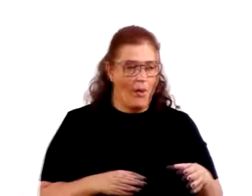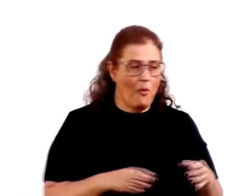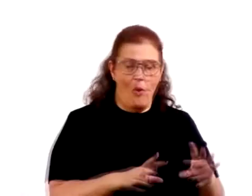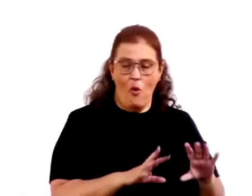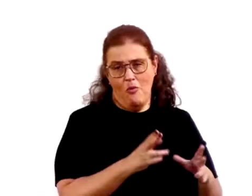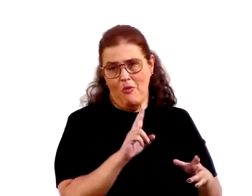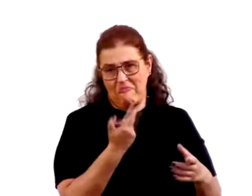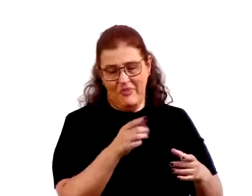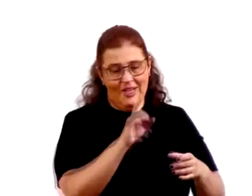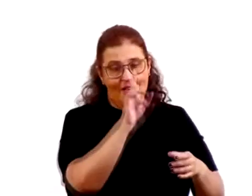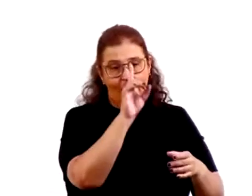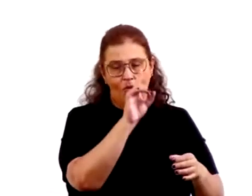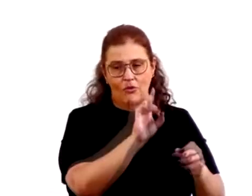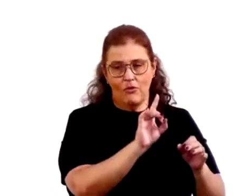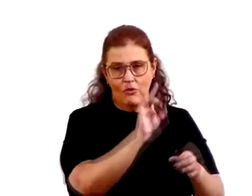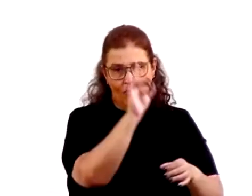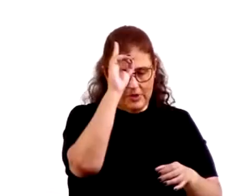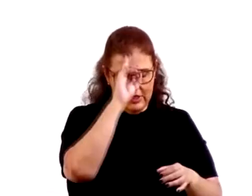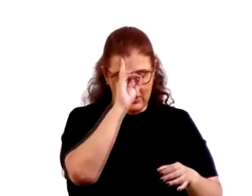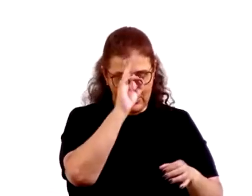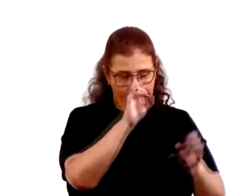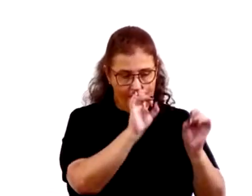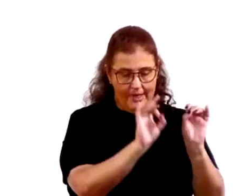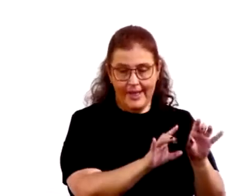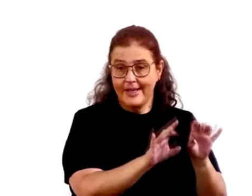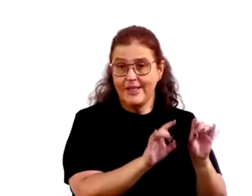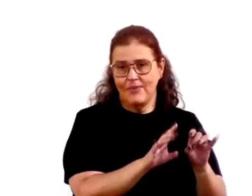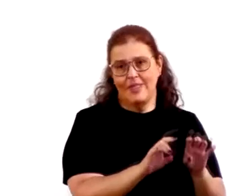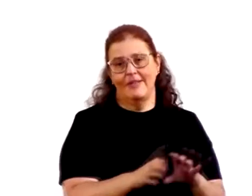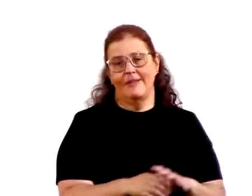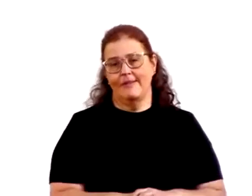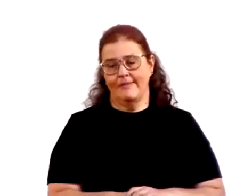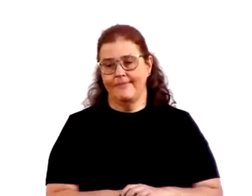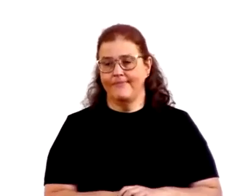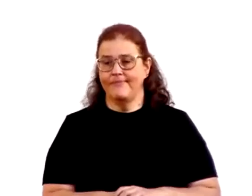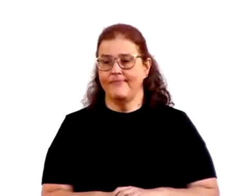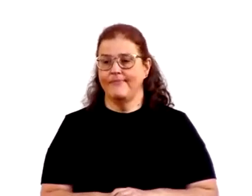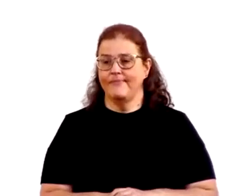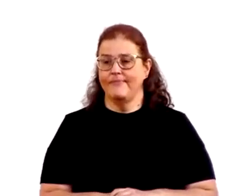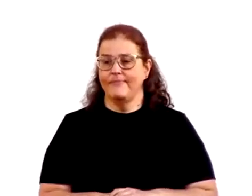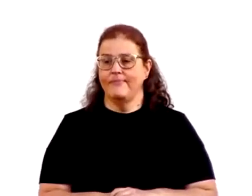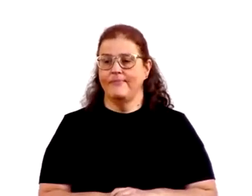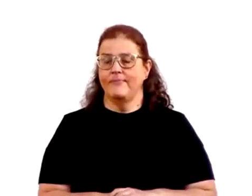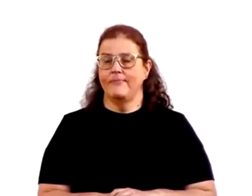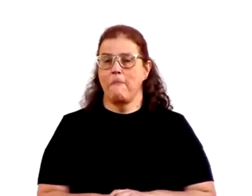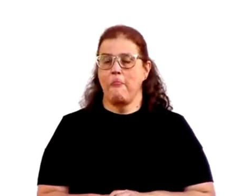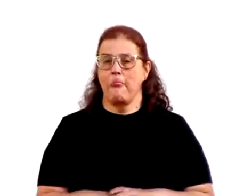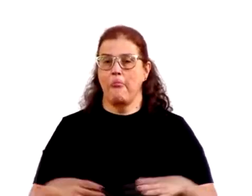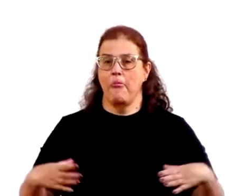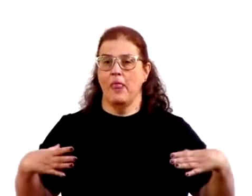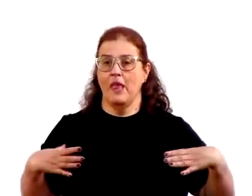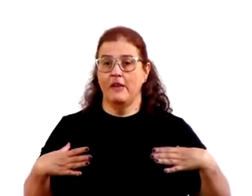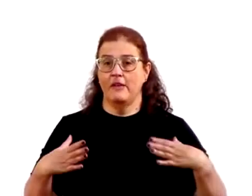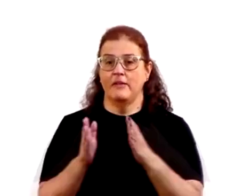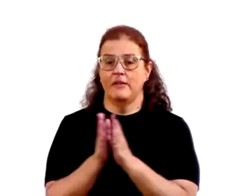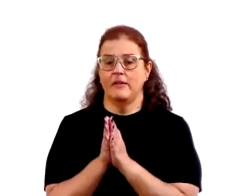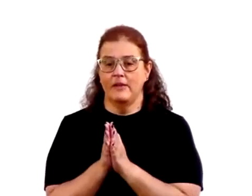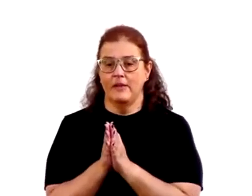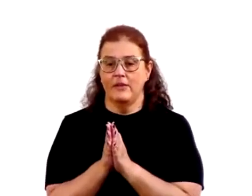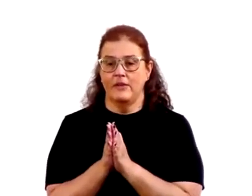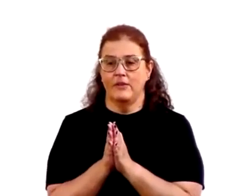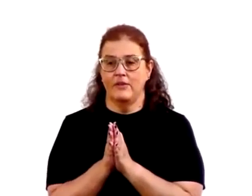Oriente, em um dia como hoje, talvez, os anjos